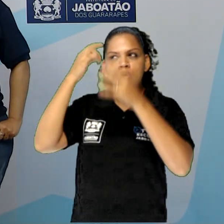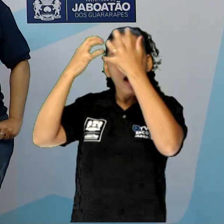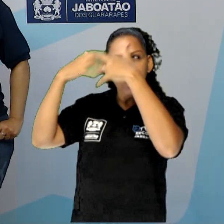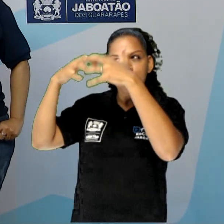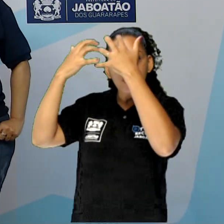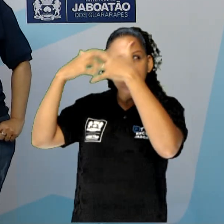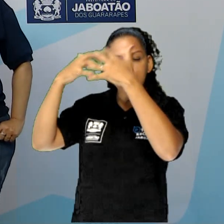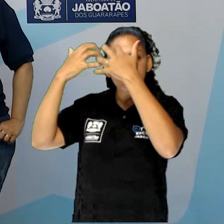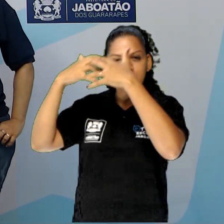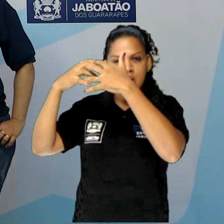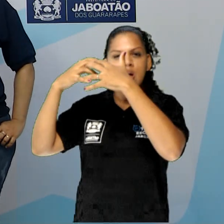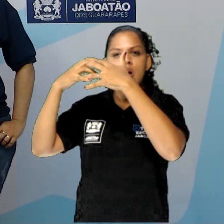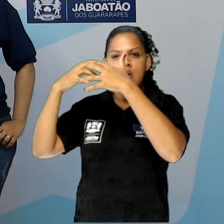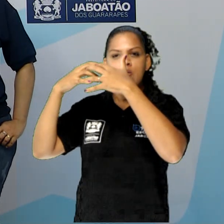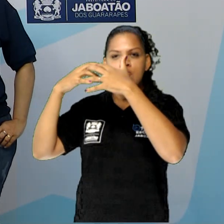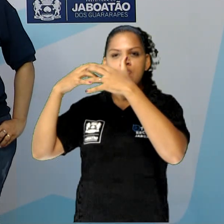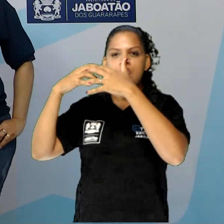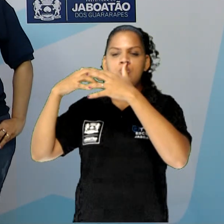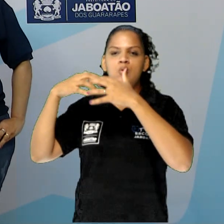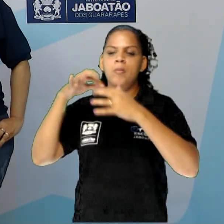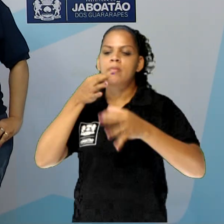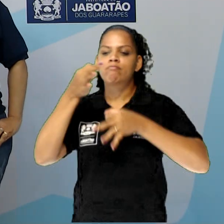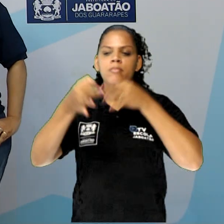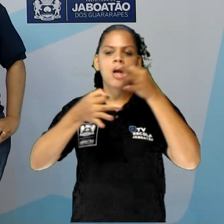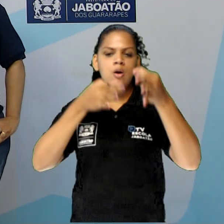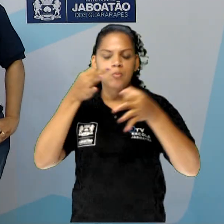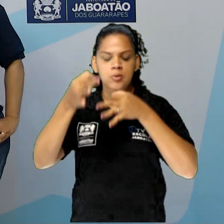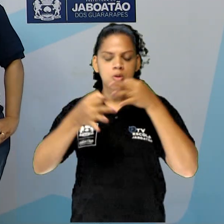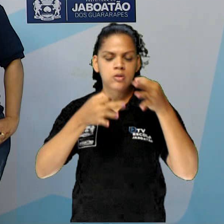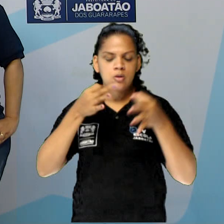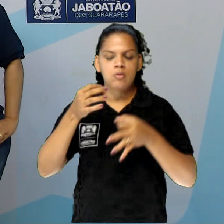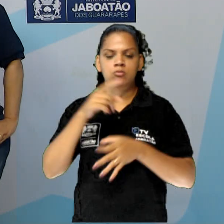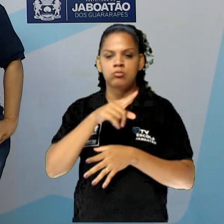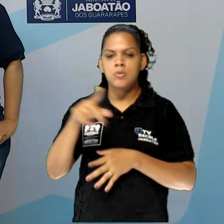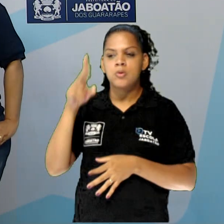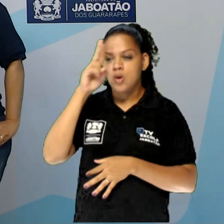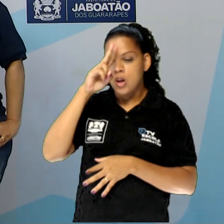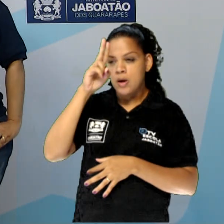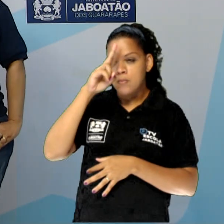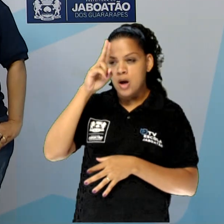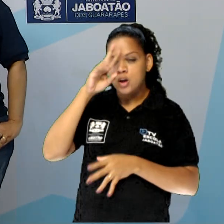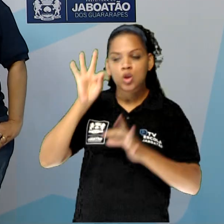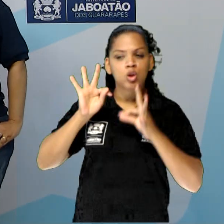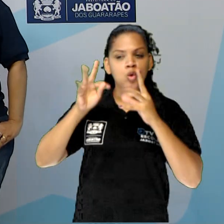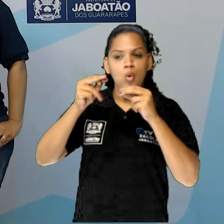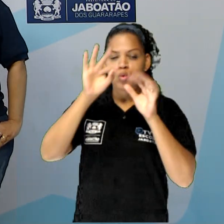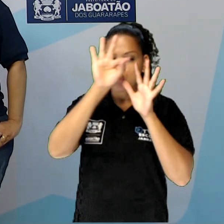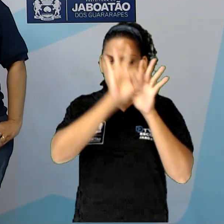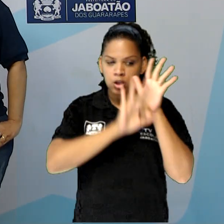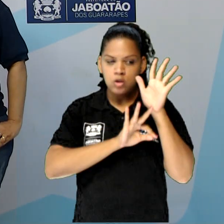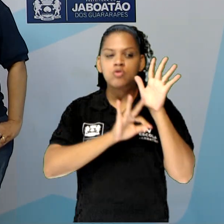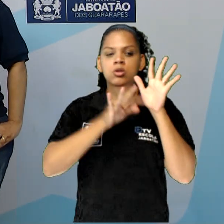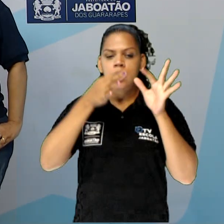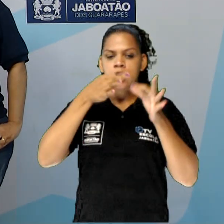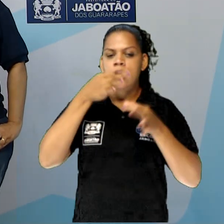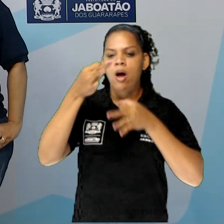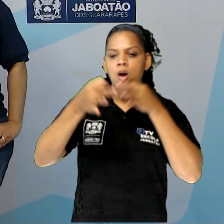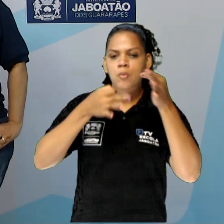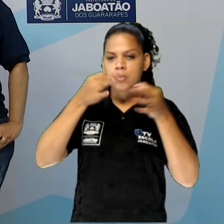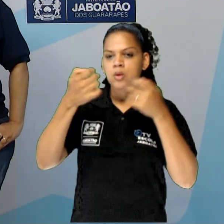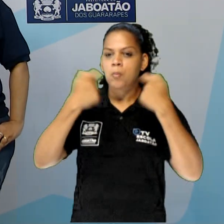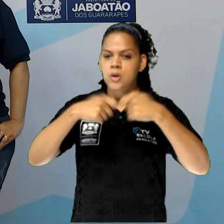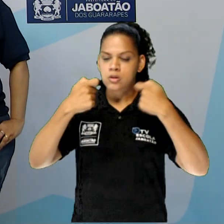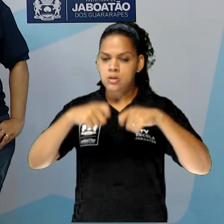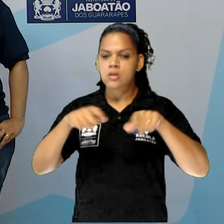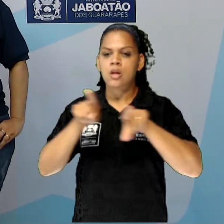vocês sobre a argumentação. Lembre-se, tudo que tem um argumento, ele promove também a contra-argumentação